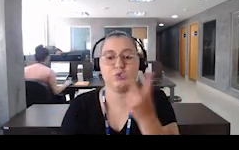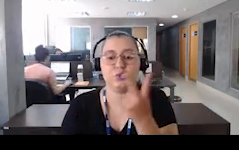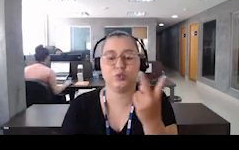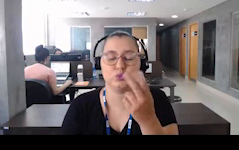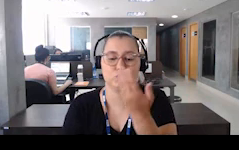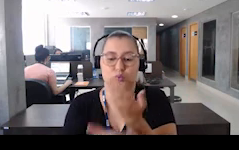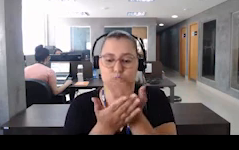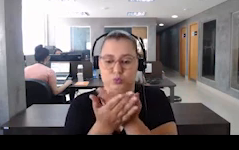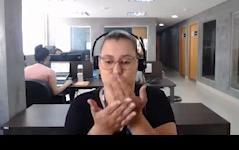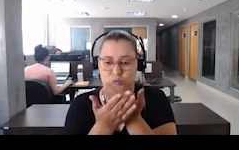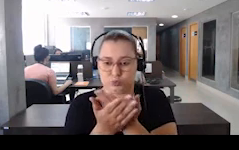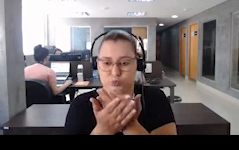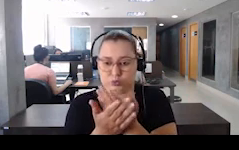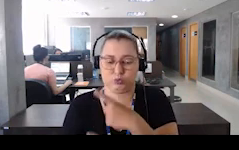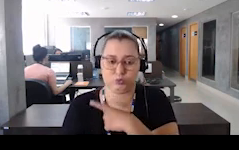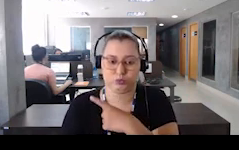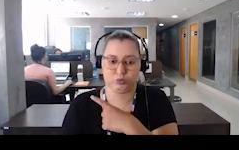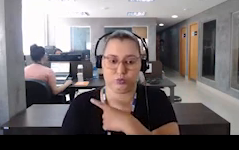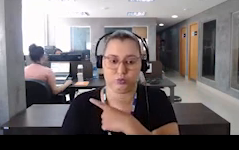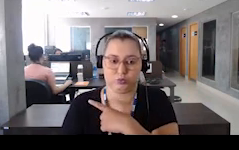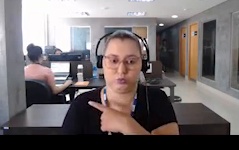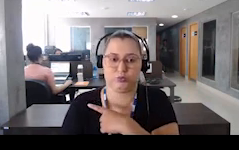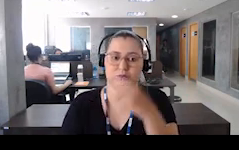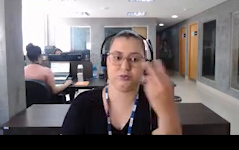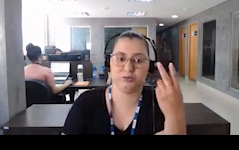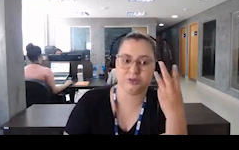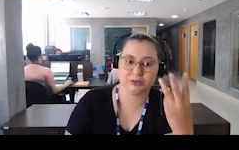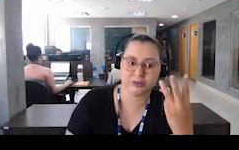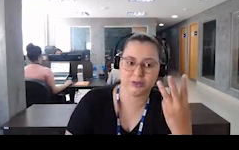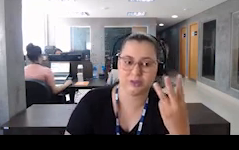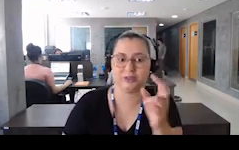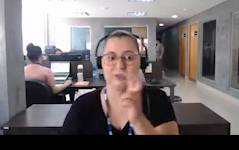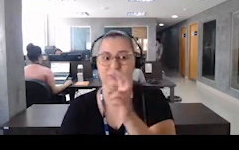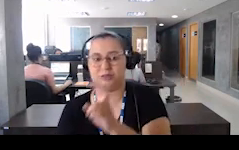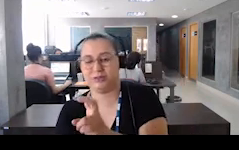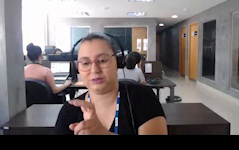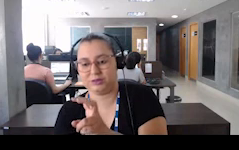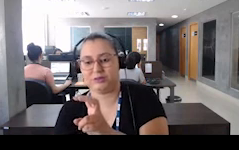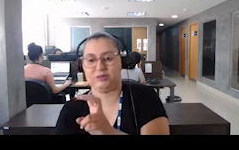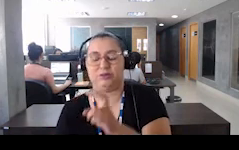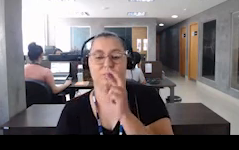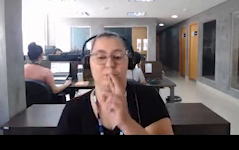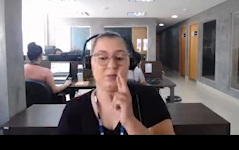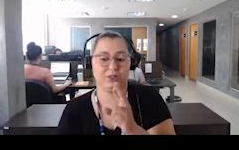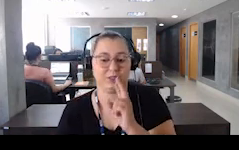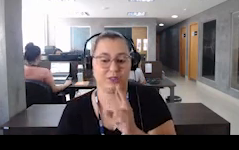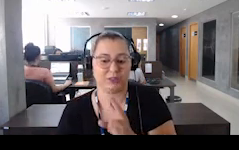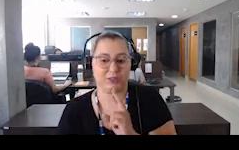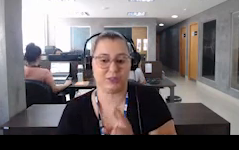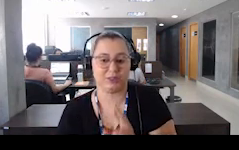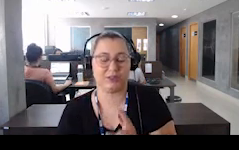essas duas aulas praticamente, né? A gente usou aqui, ó, a aula do dia 3 e a aula do dia 5 para poder